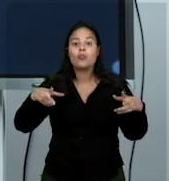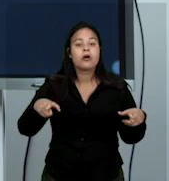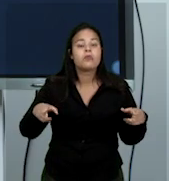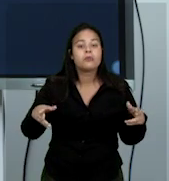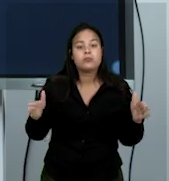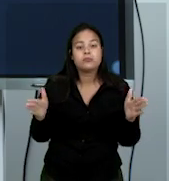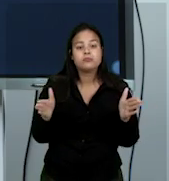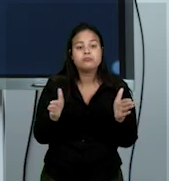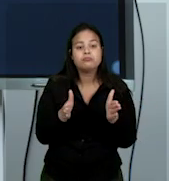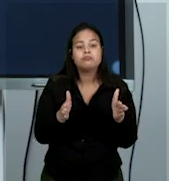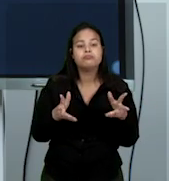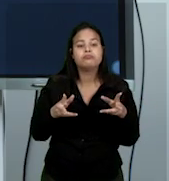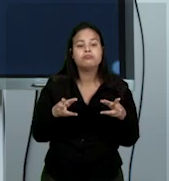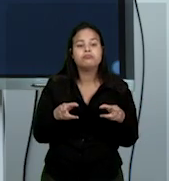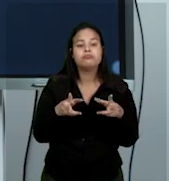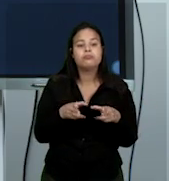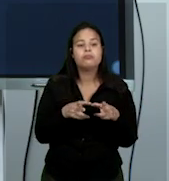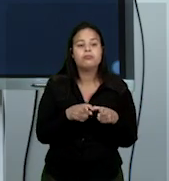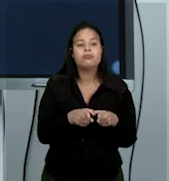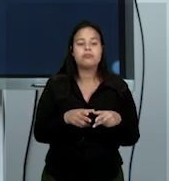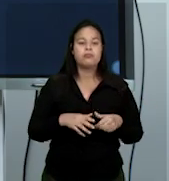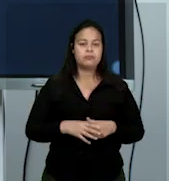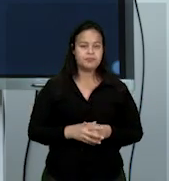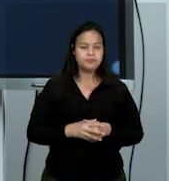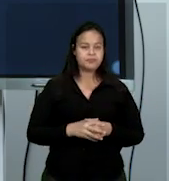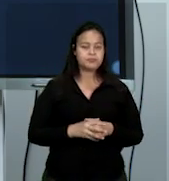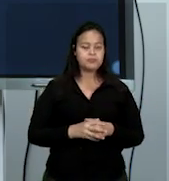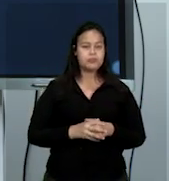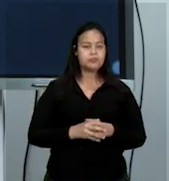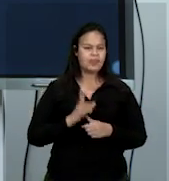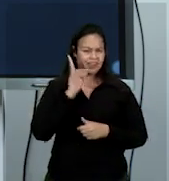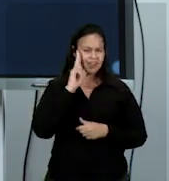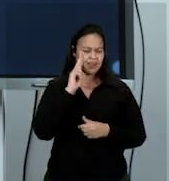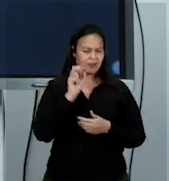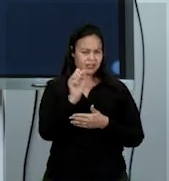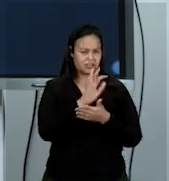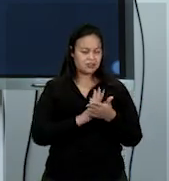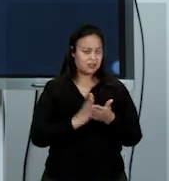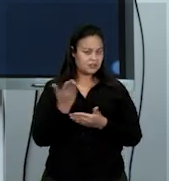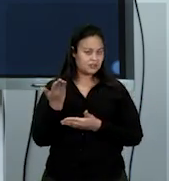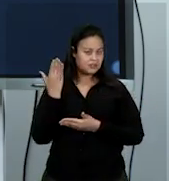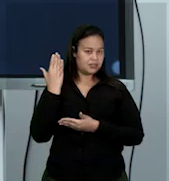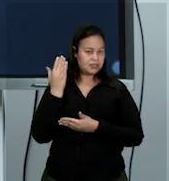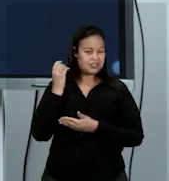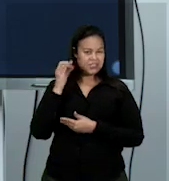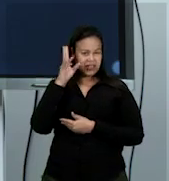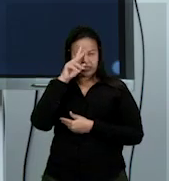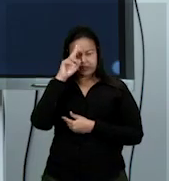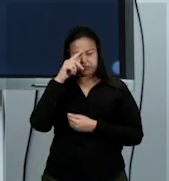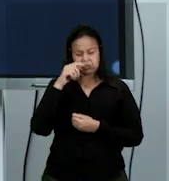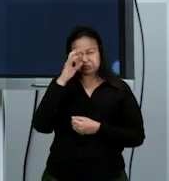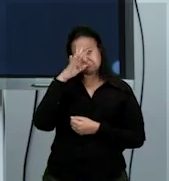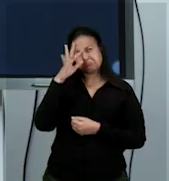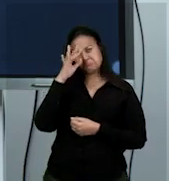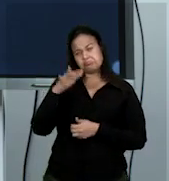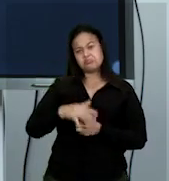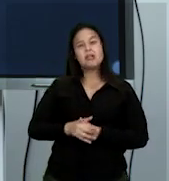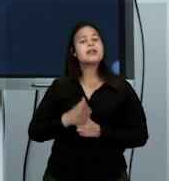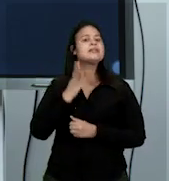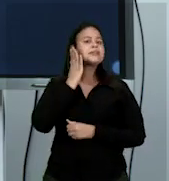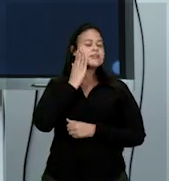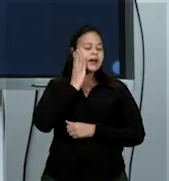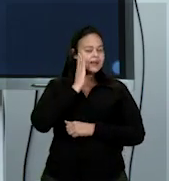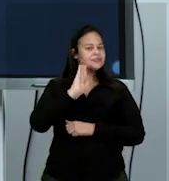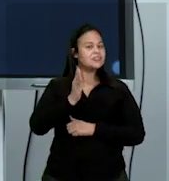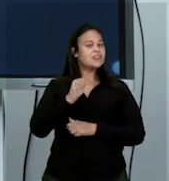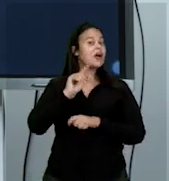agora. E como você já viu o exercício anterior, mesmo que você não tenha lembrando a teoria, você já sabe o que eu vou